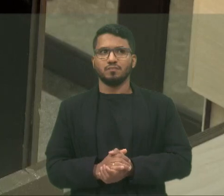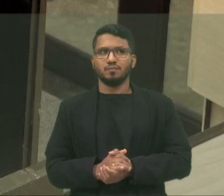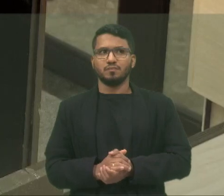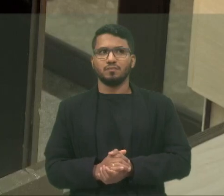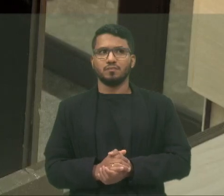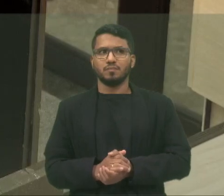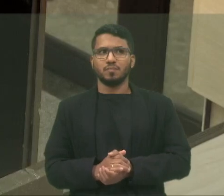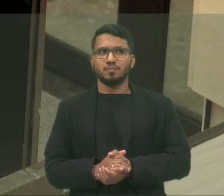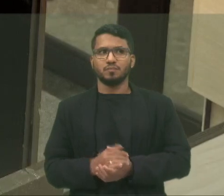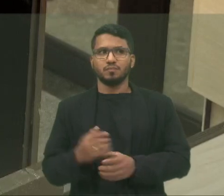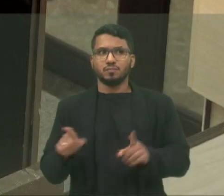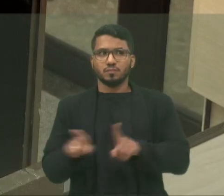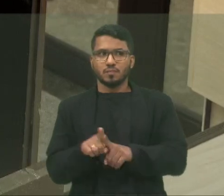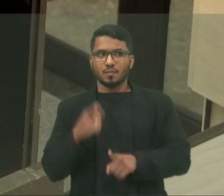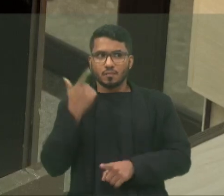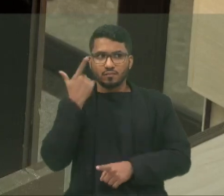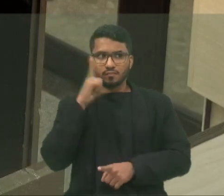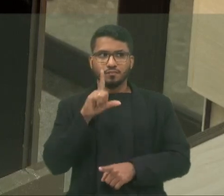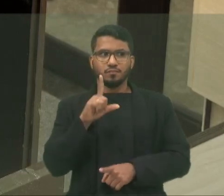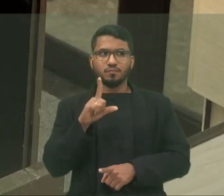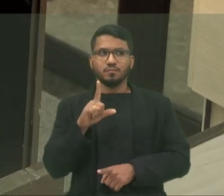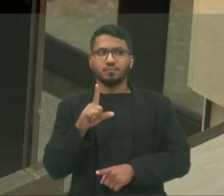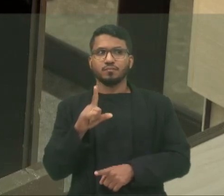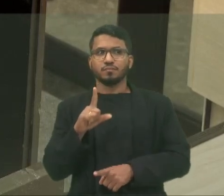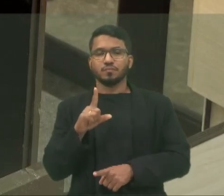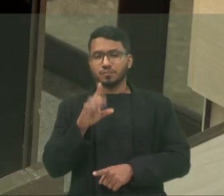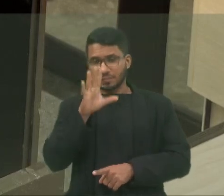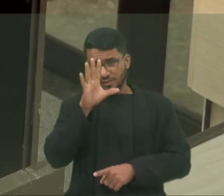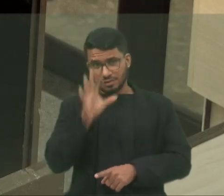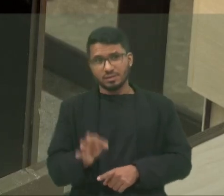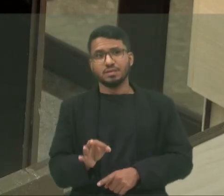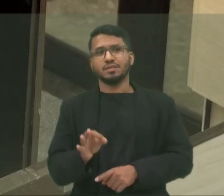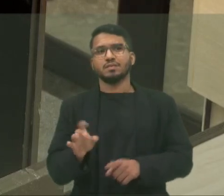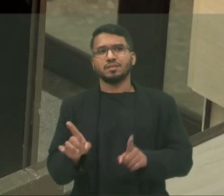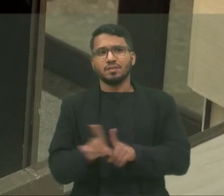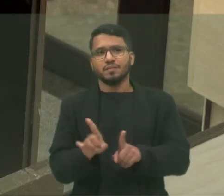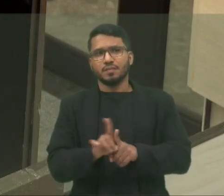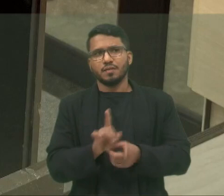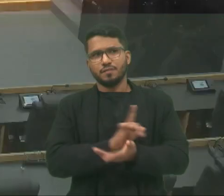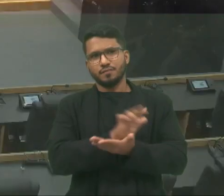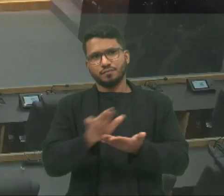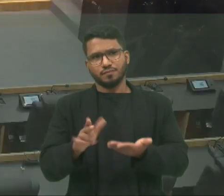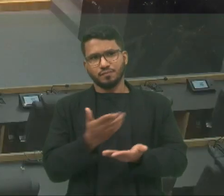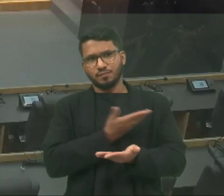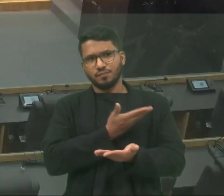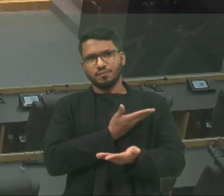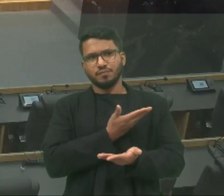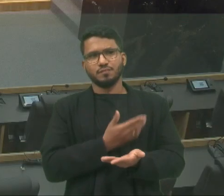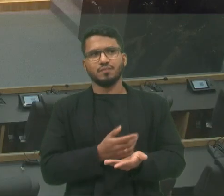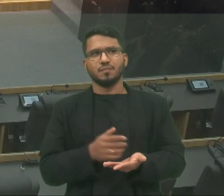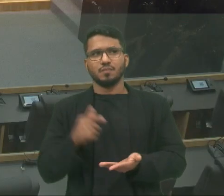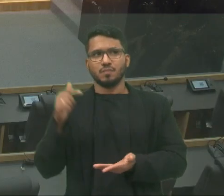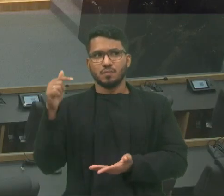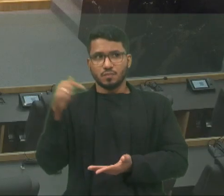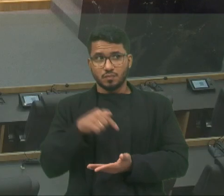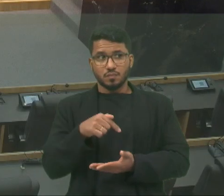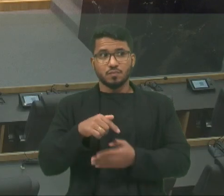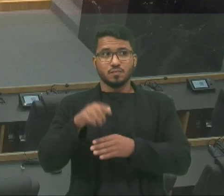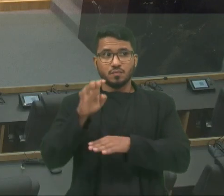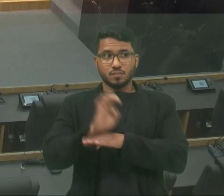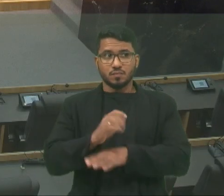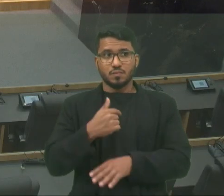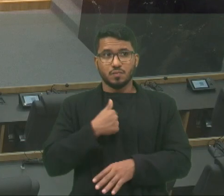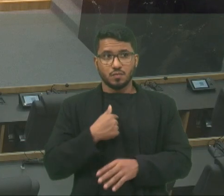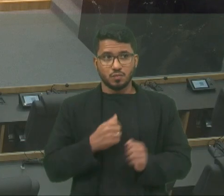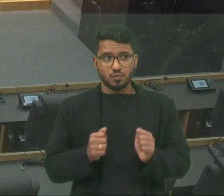E conquistei também, com certeza, muitos amigos. Nesse Estado também, eu e a minha